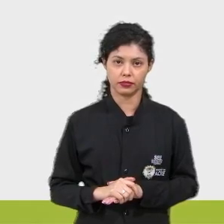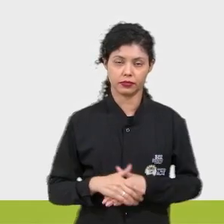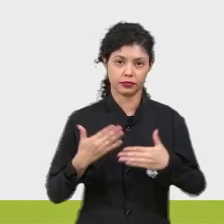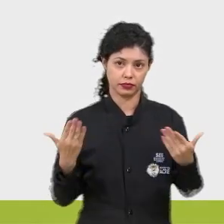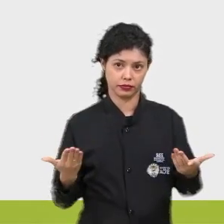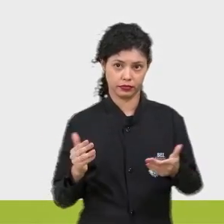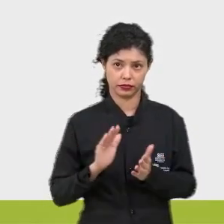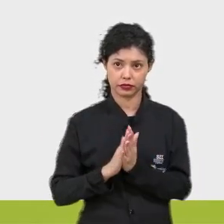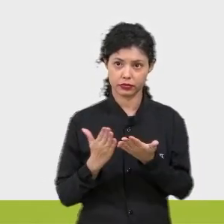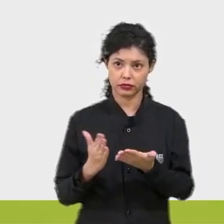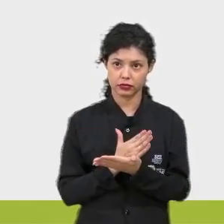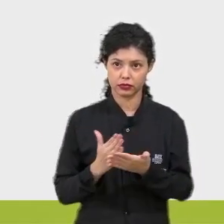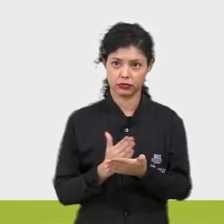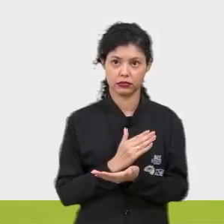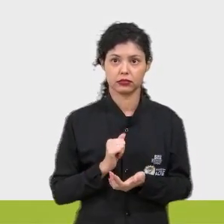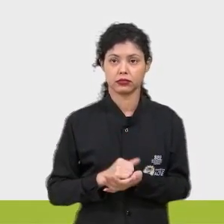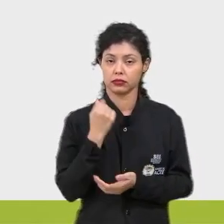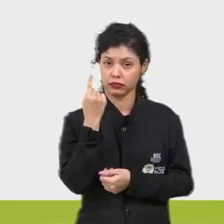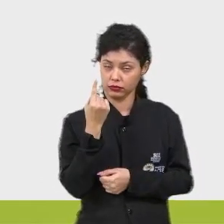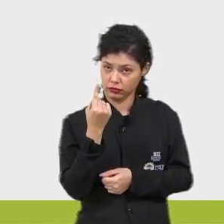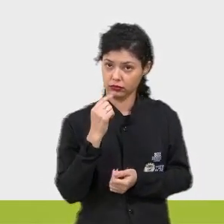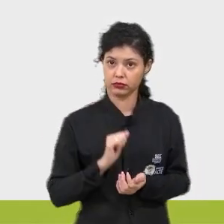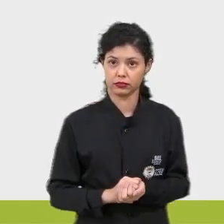No seu livro Resolva Enem 1,